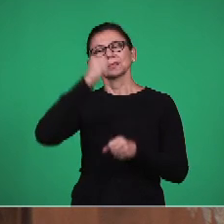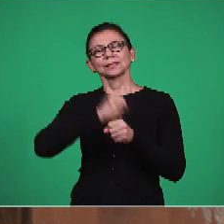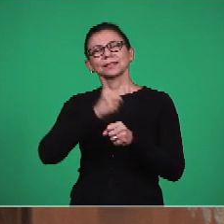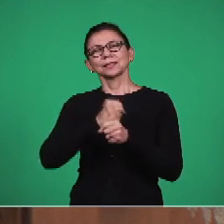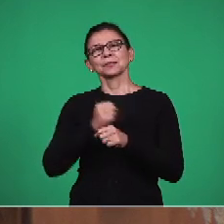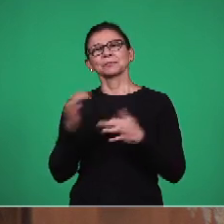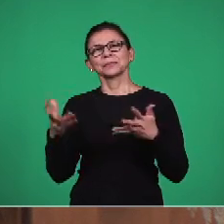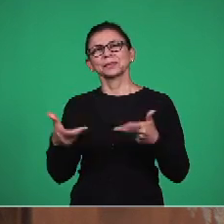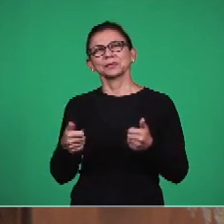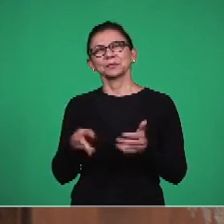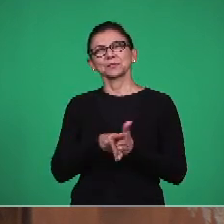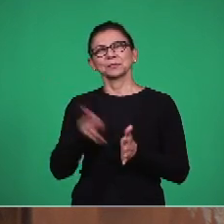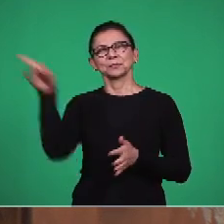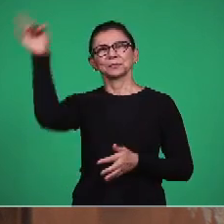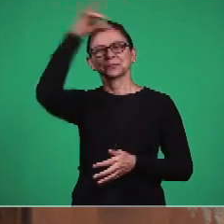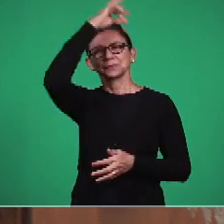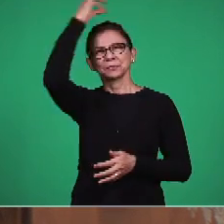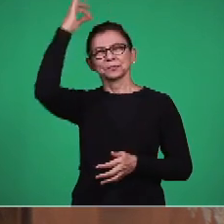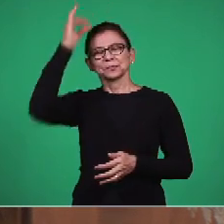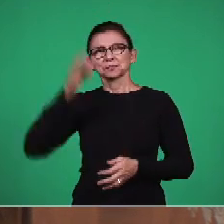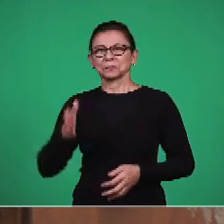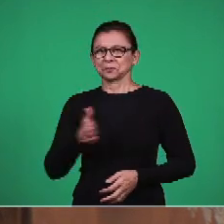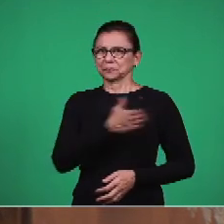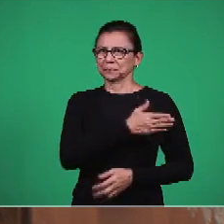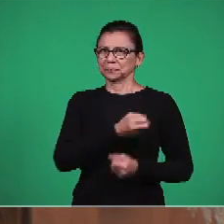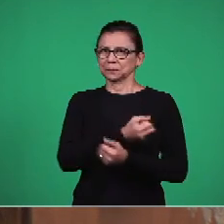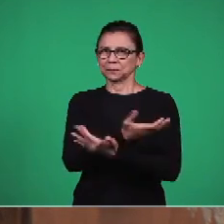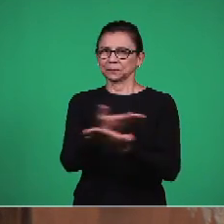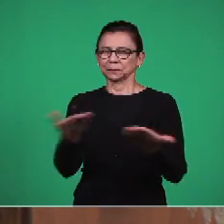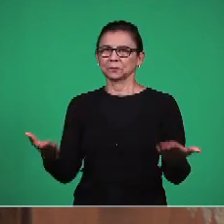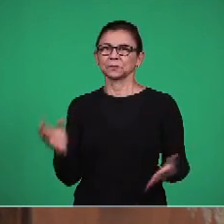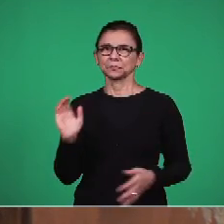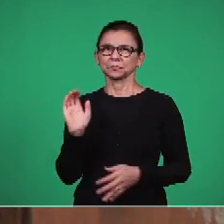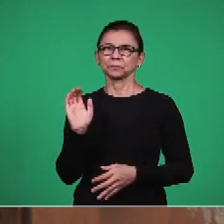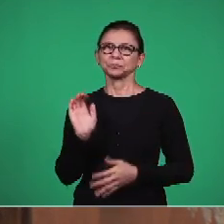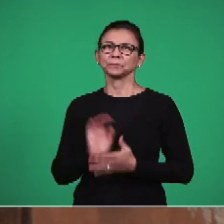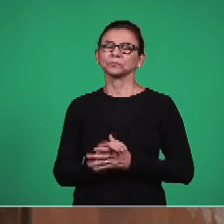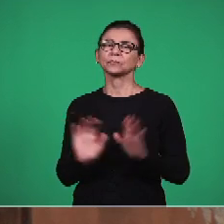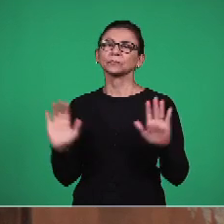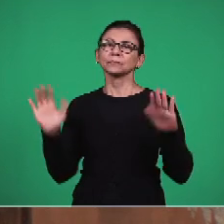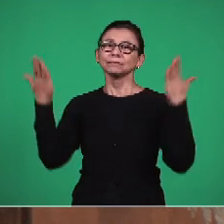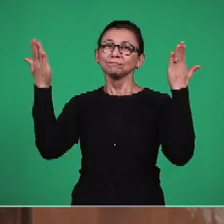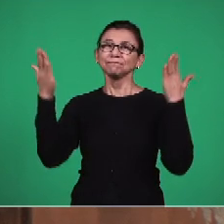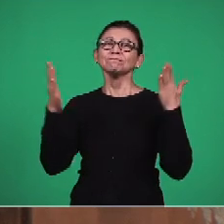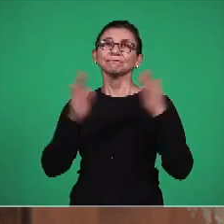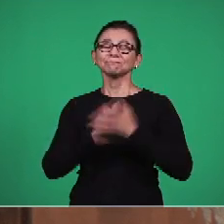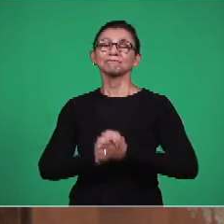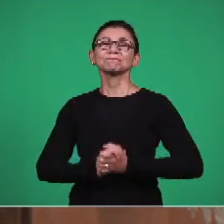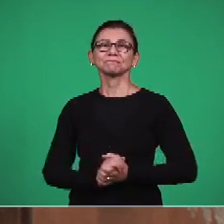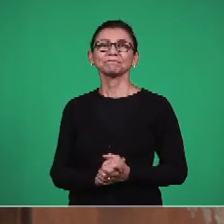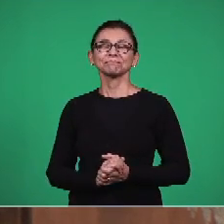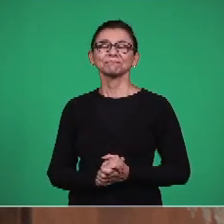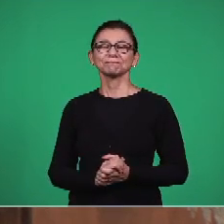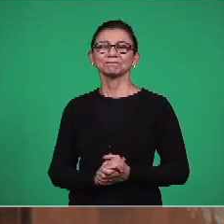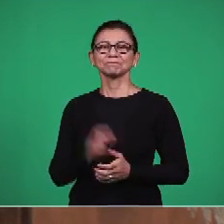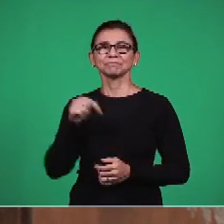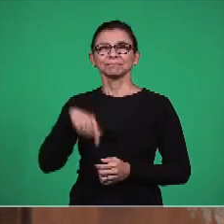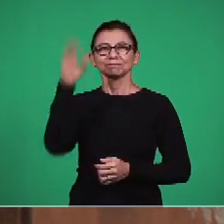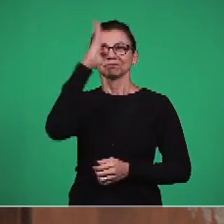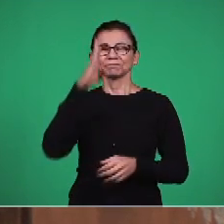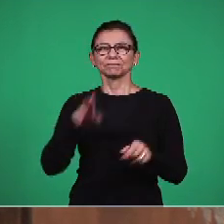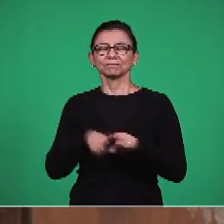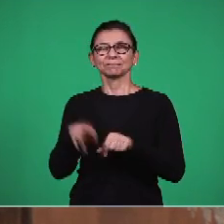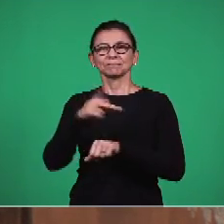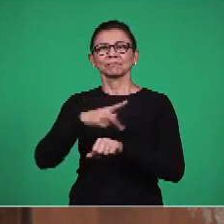Santo. E queremos aqui compartilhar com os irmãos os eventos que foram realizados aqui no Brasil e no exterior. Começando aqui